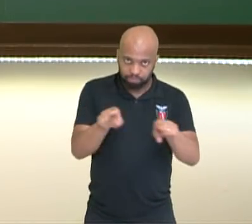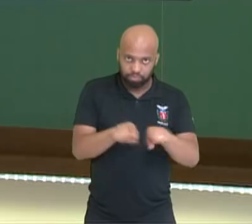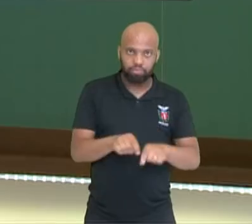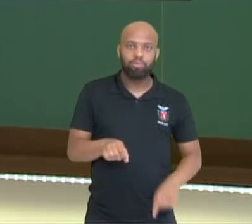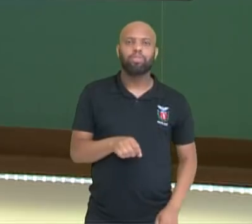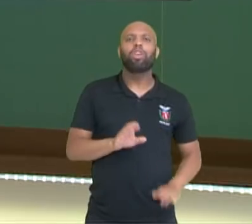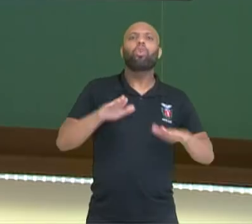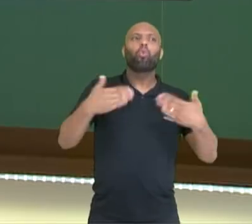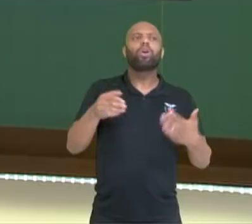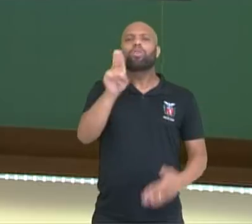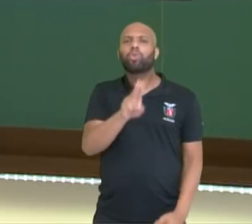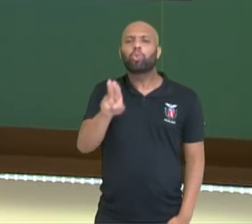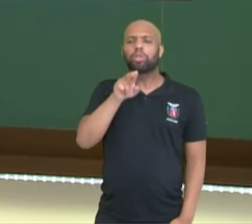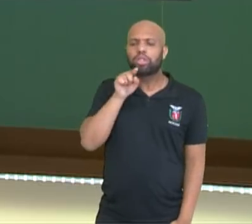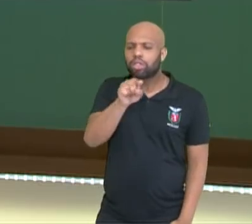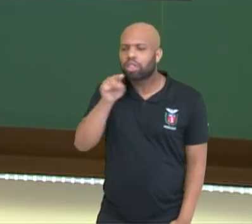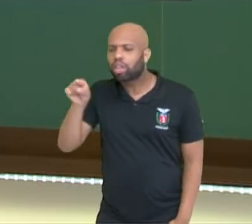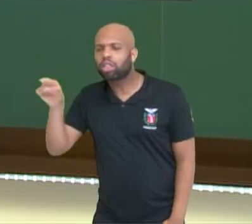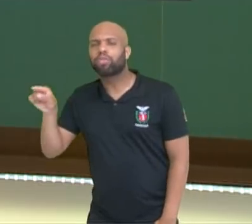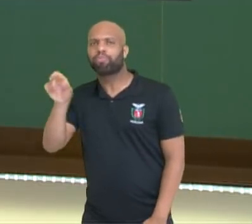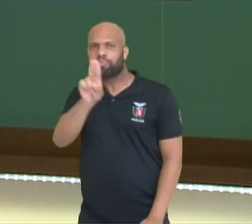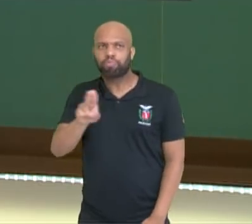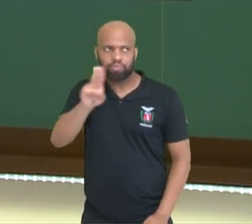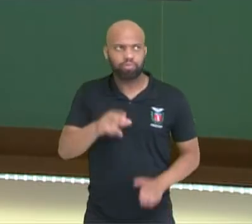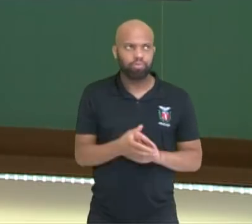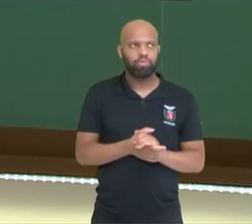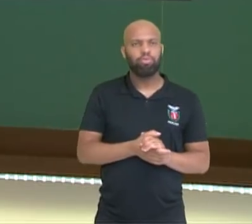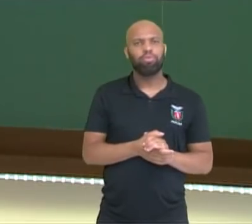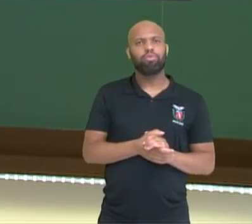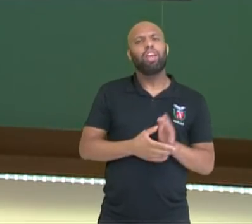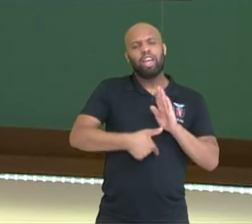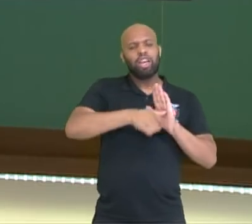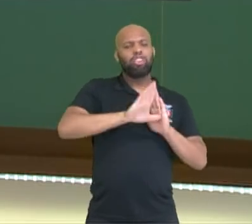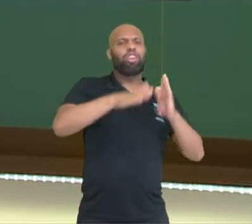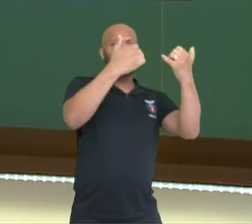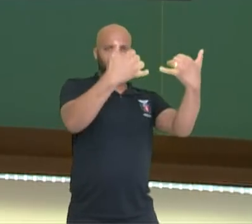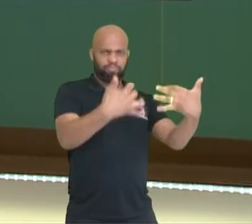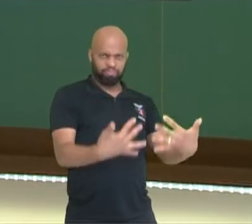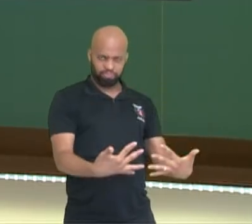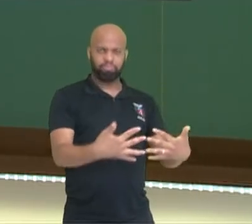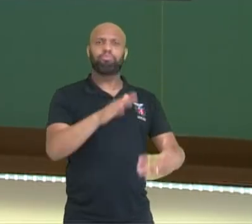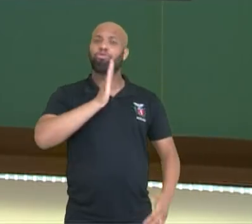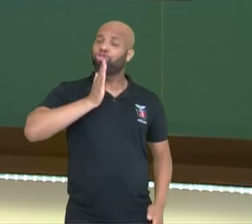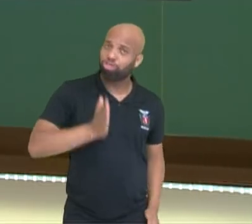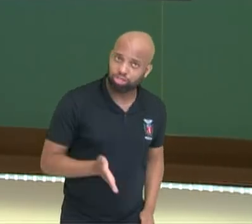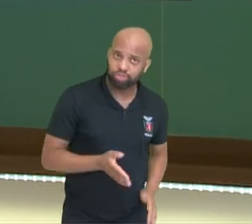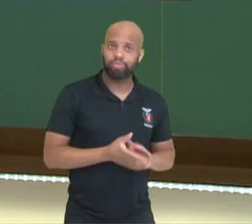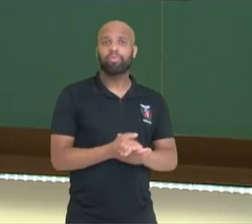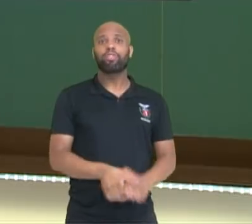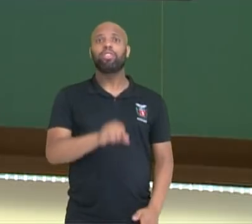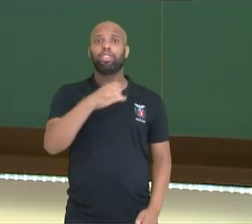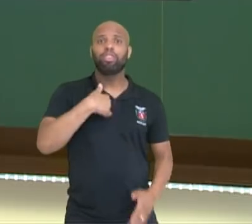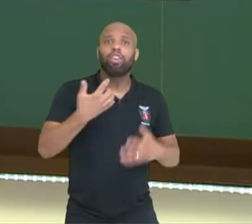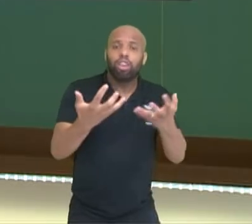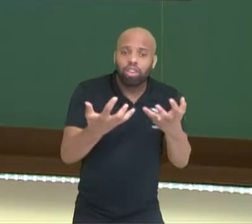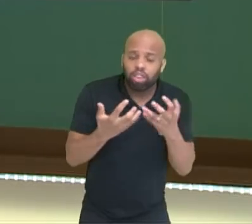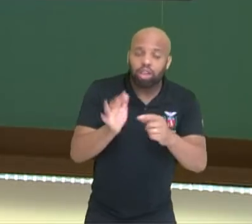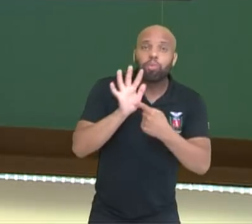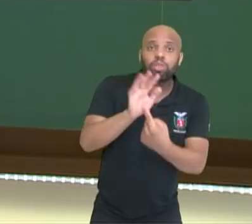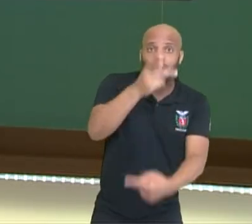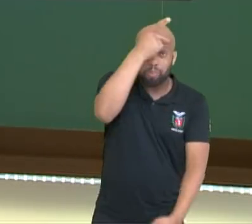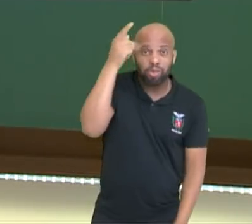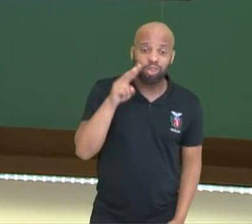as reticências, professora? Eu estou falando já desde o comecinho da aula, né? Quando eu quero deixar que o meu